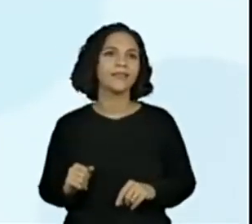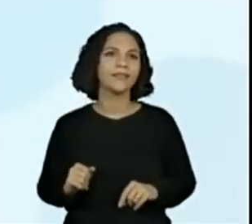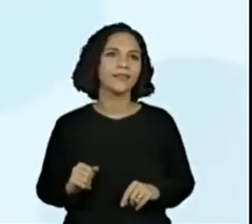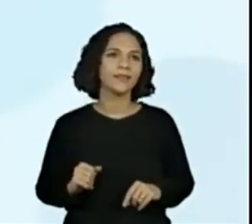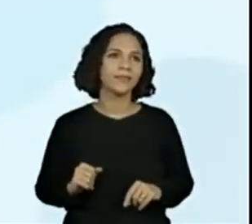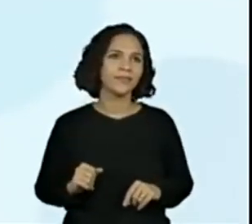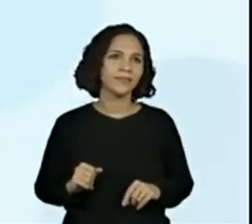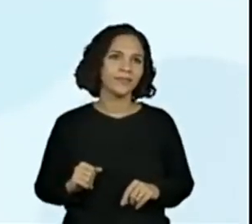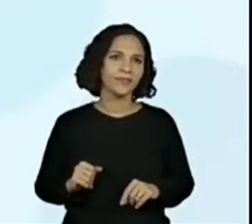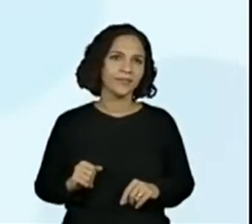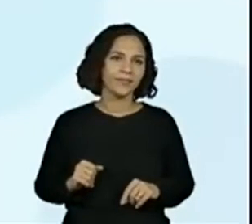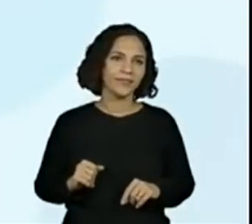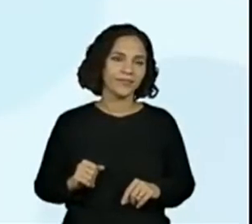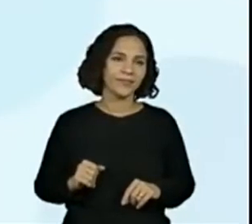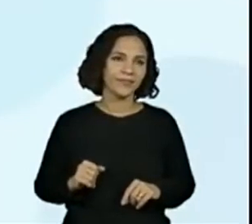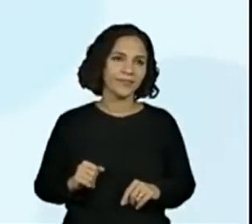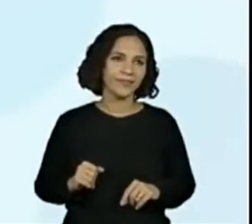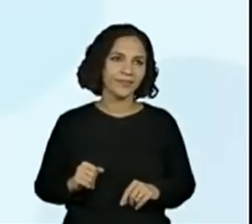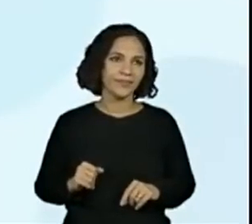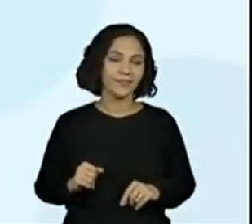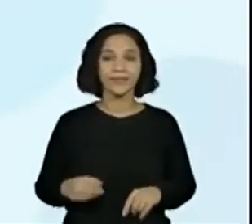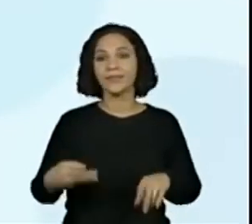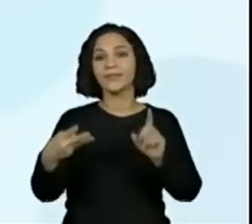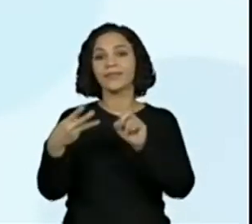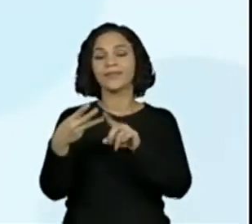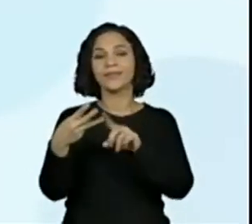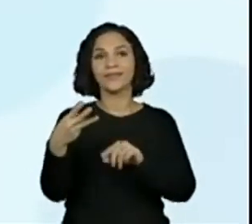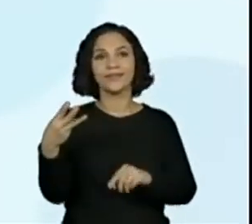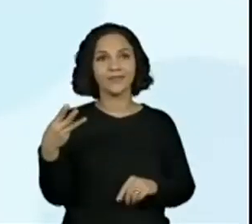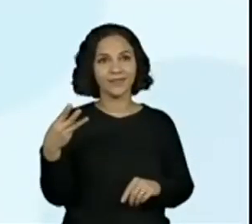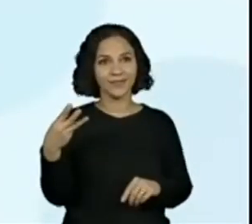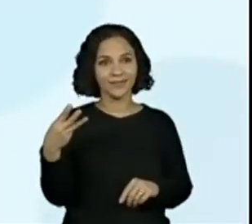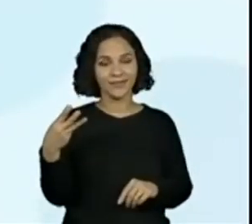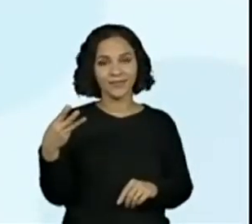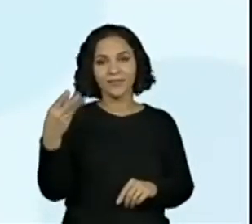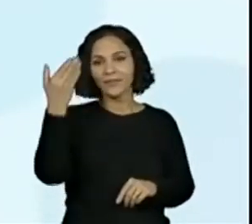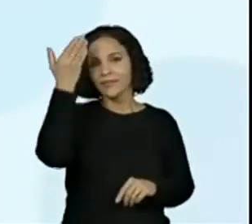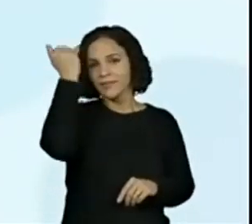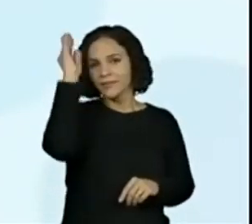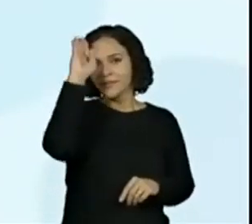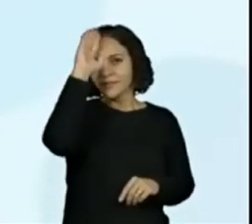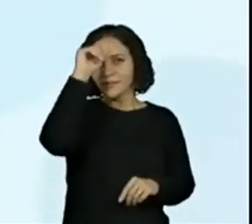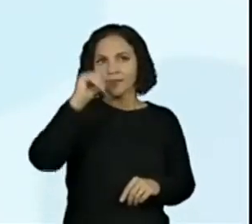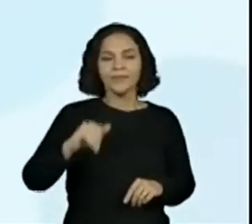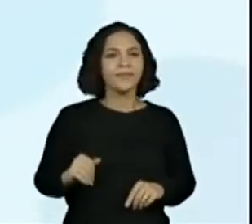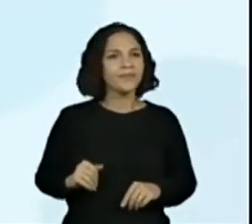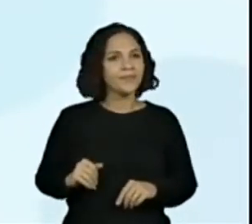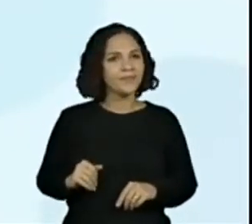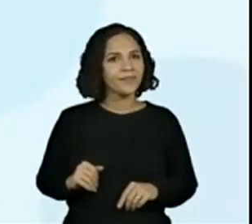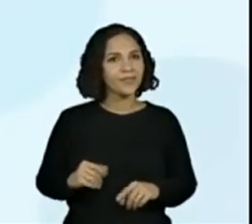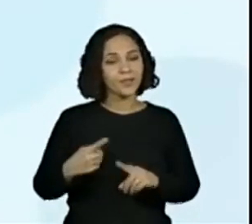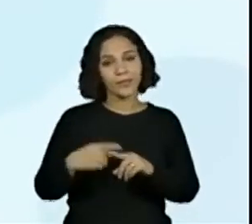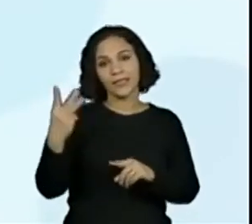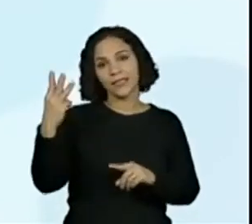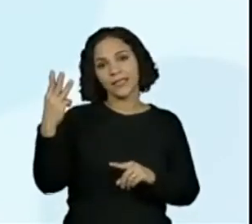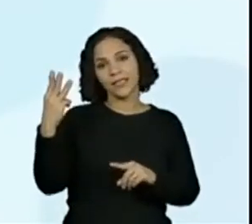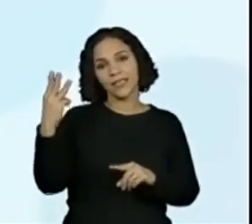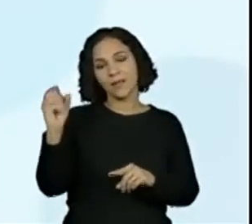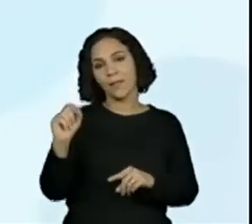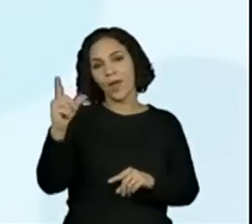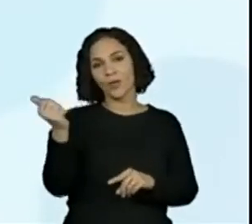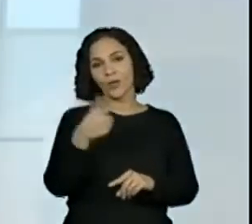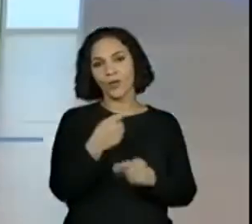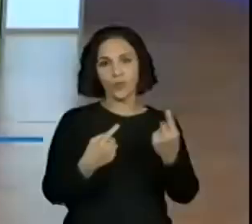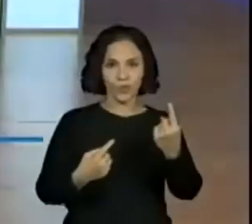tá. O meu e na terceira rodada. O meu três a maior que um Professora